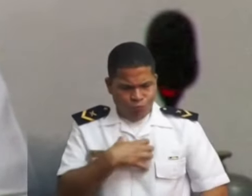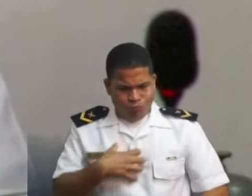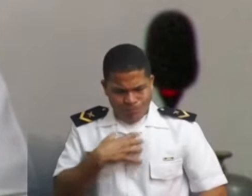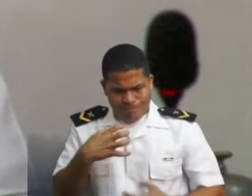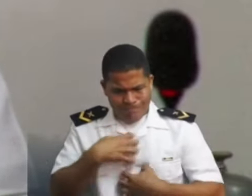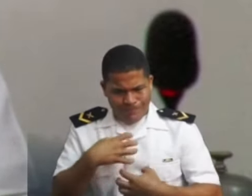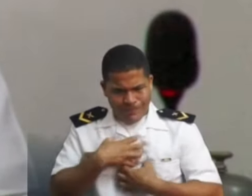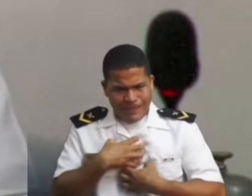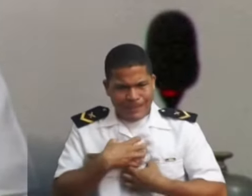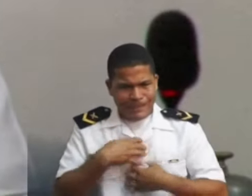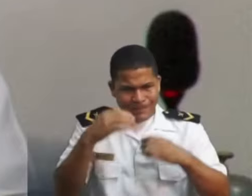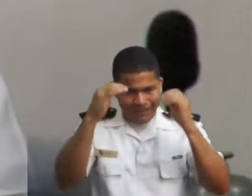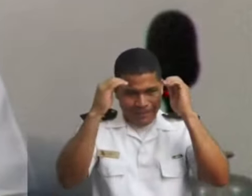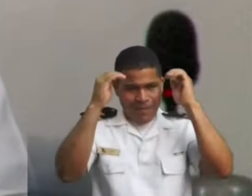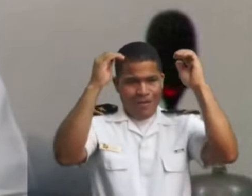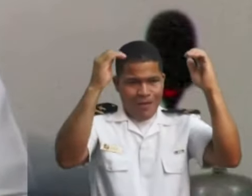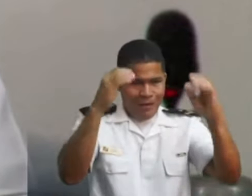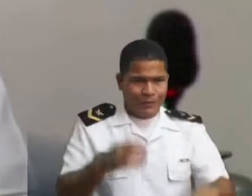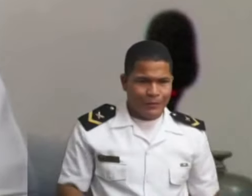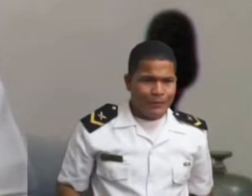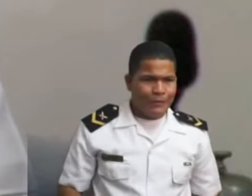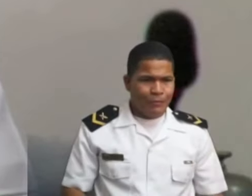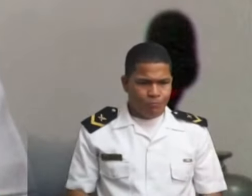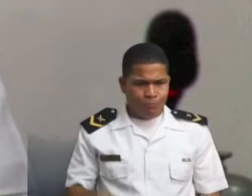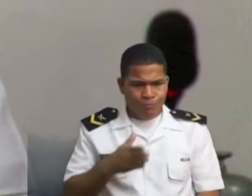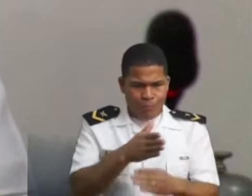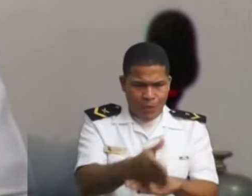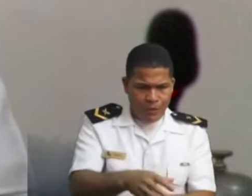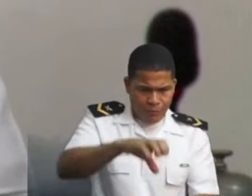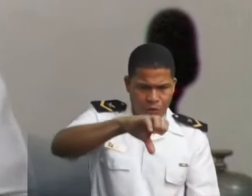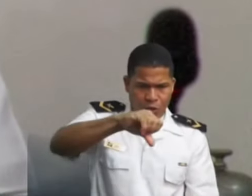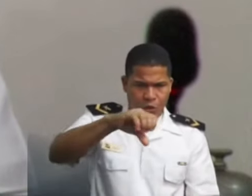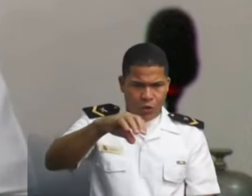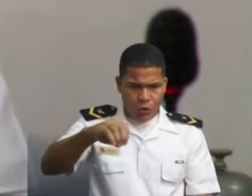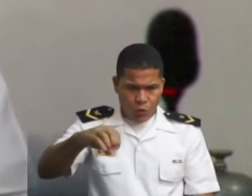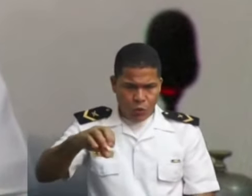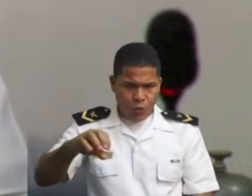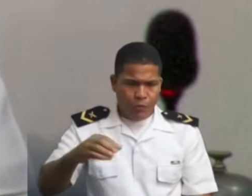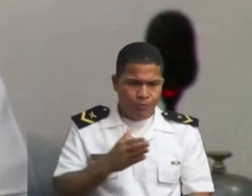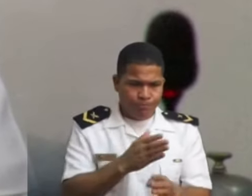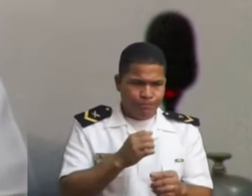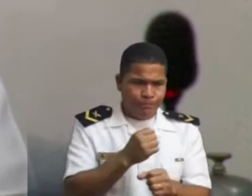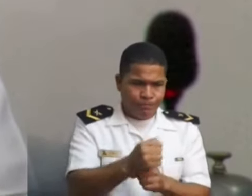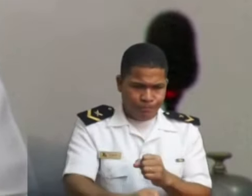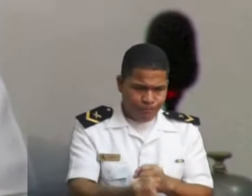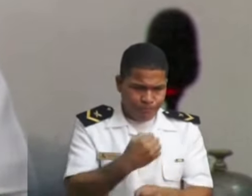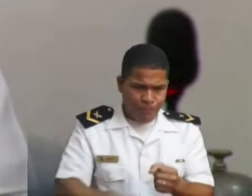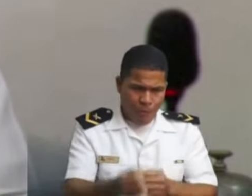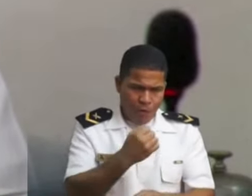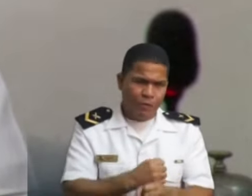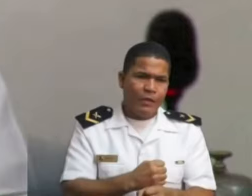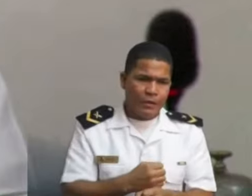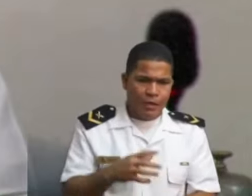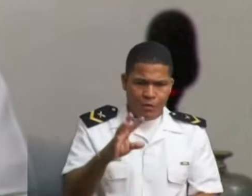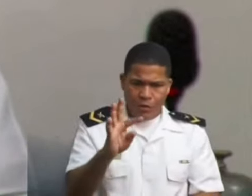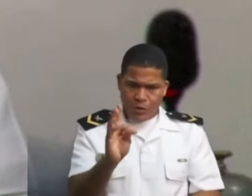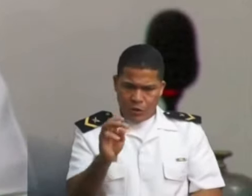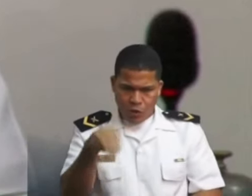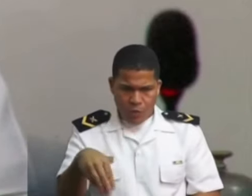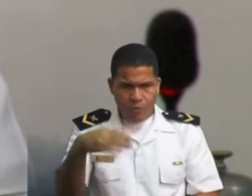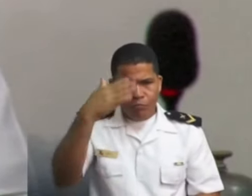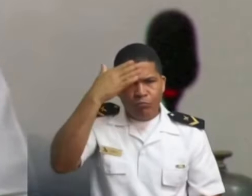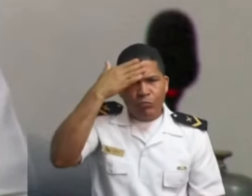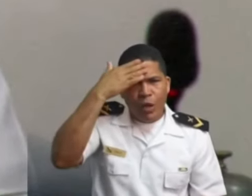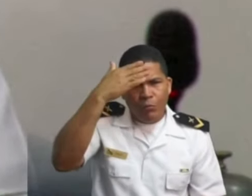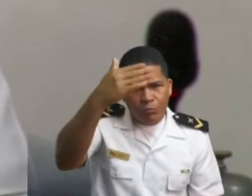parte da celebração do 90º aniversário do Tribunal Marítimo. Agradeço inicialmente aos membros